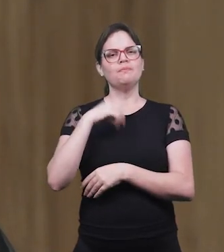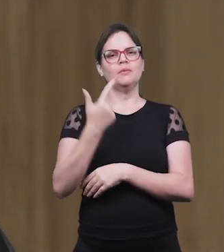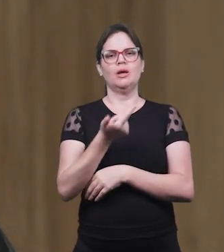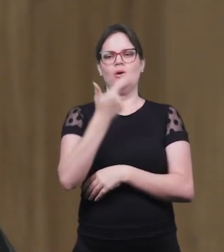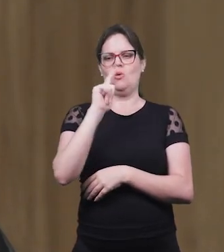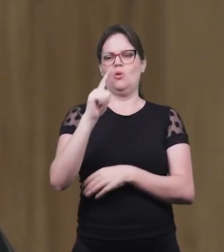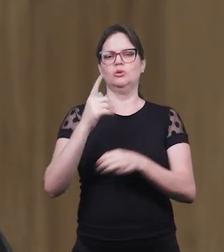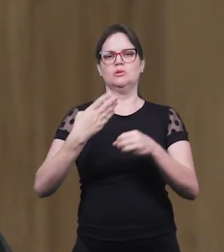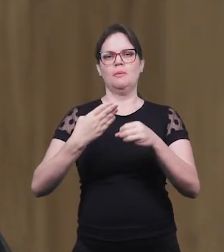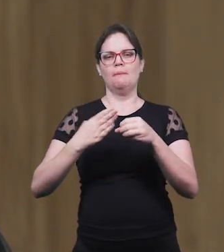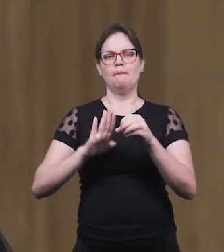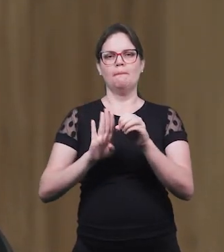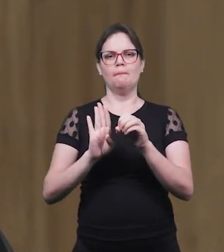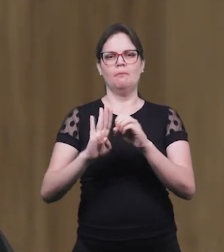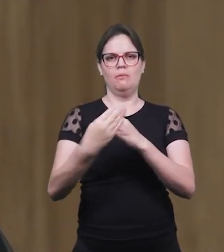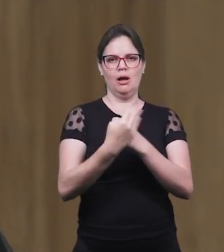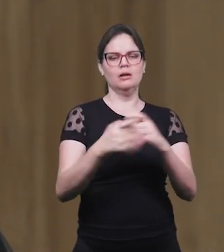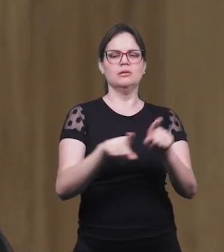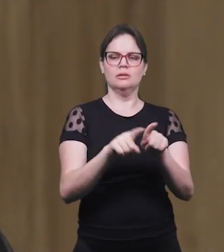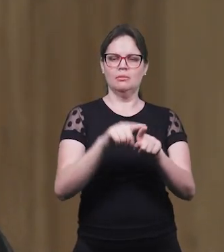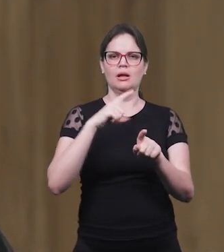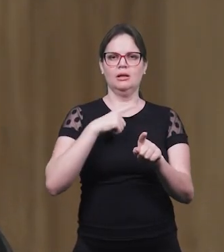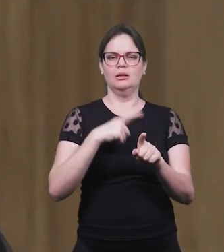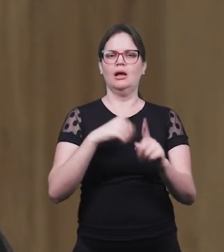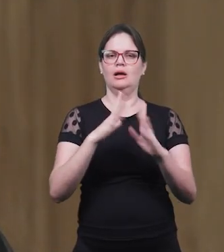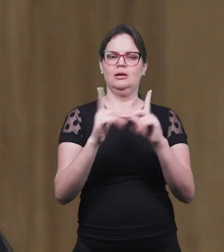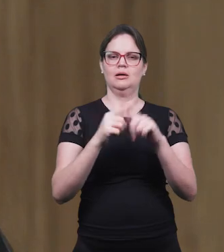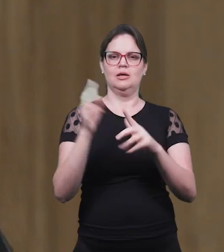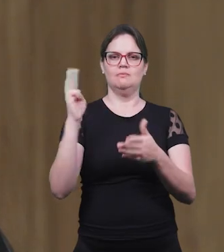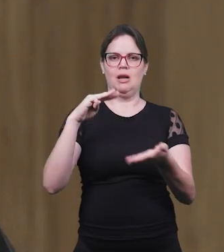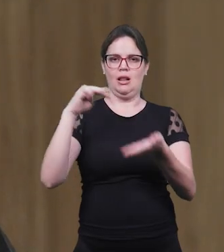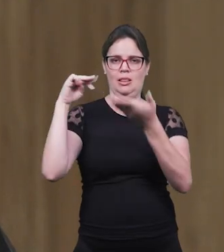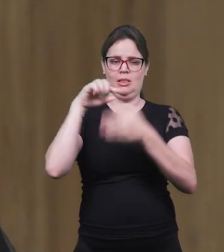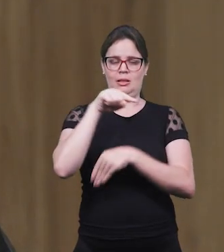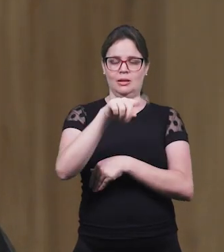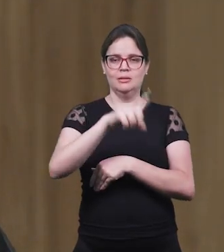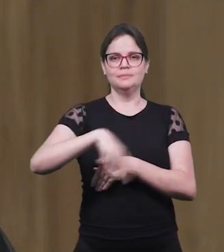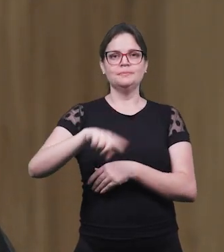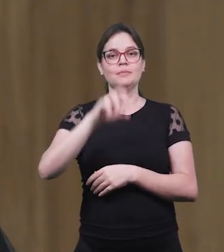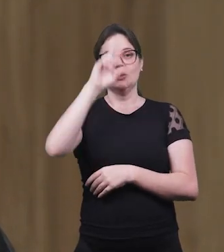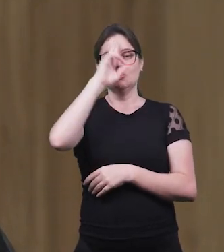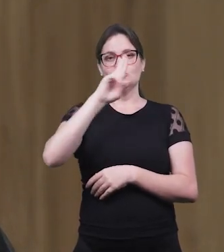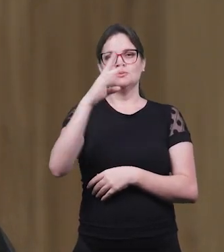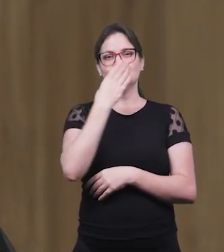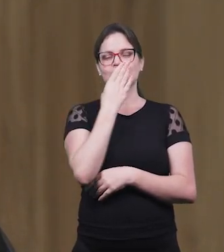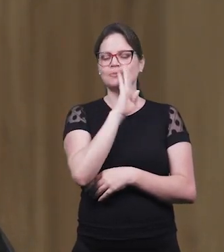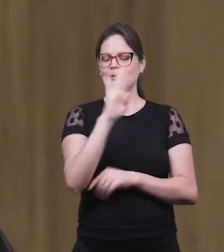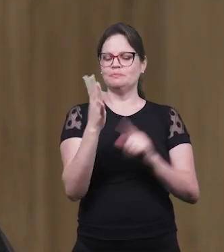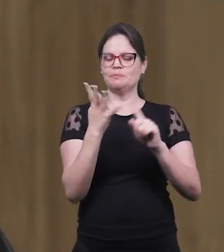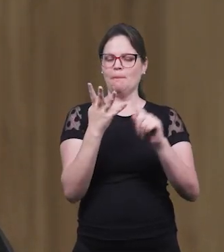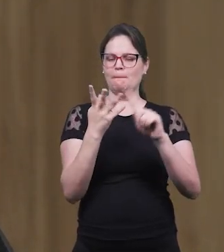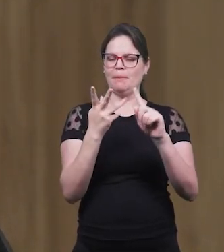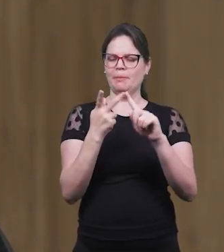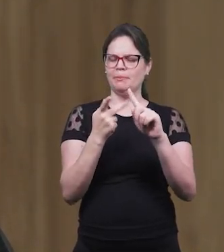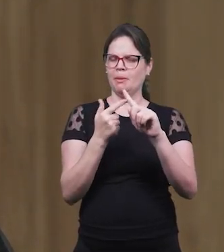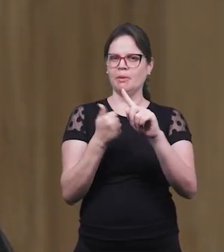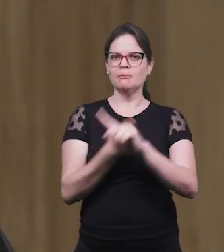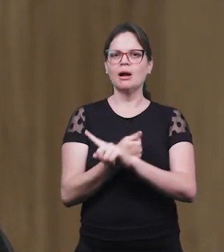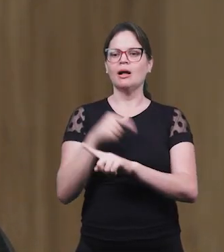outros bairros, né, que tem também a obra. Então o Senhor assim, fez muitas promessas, o Senhor falou muito